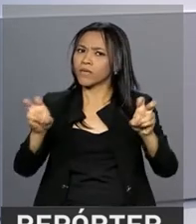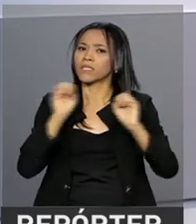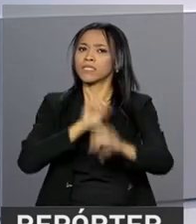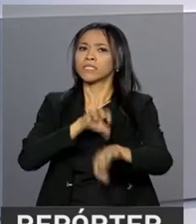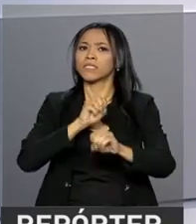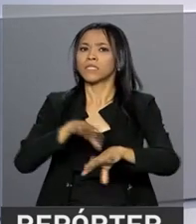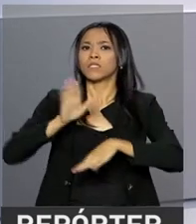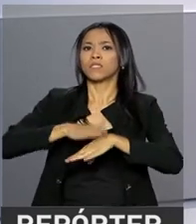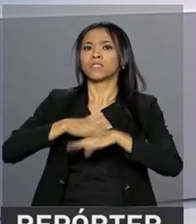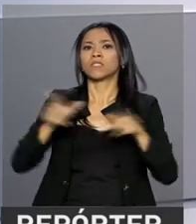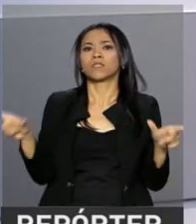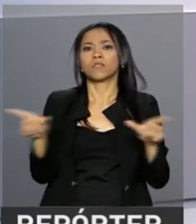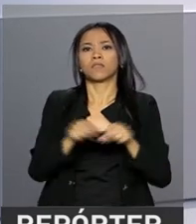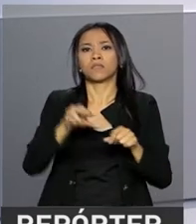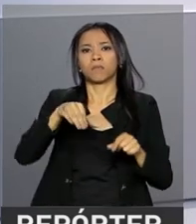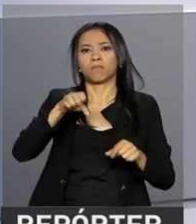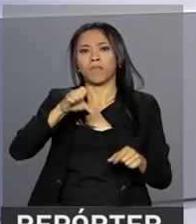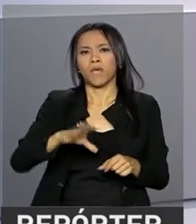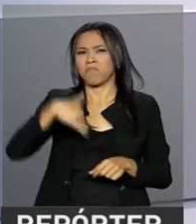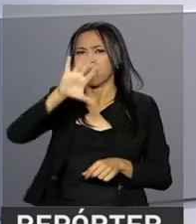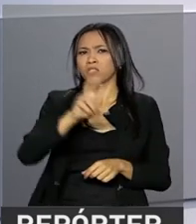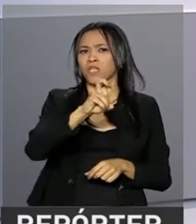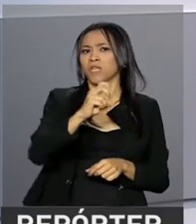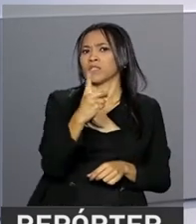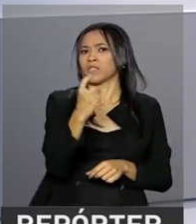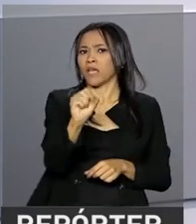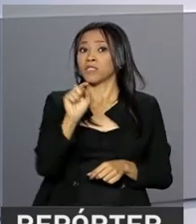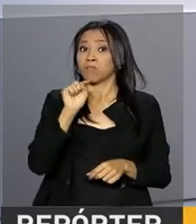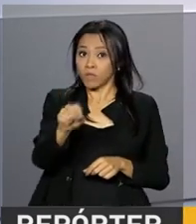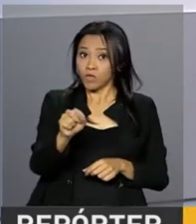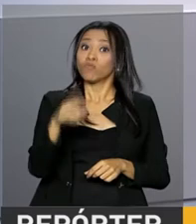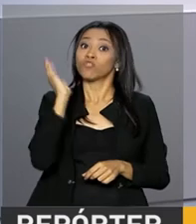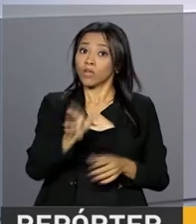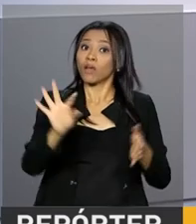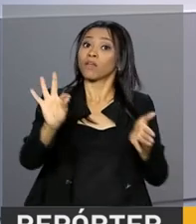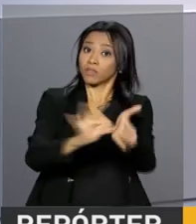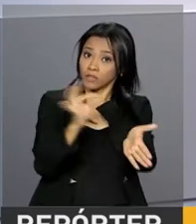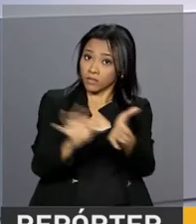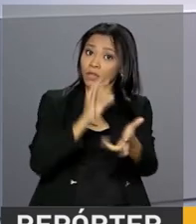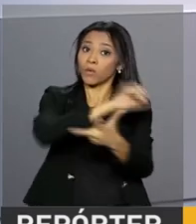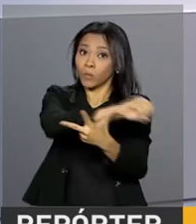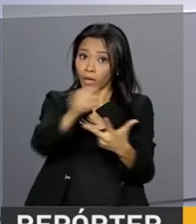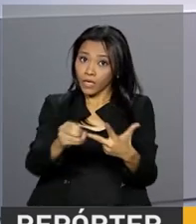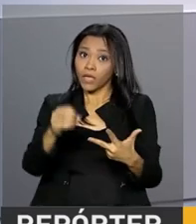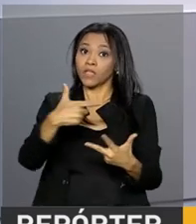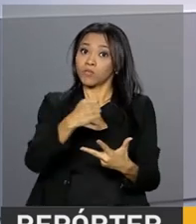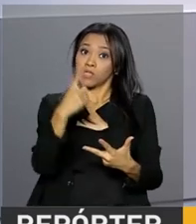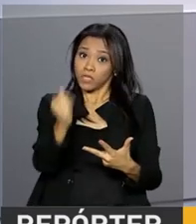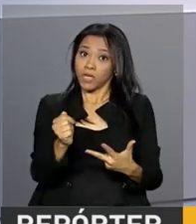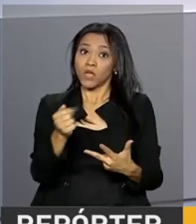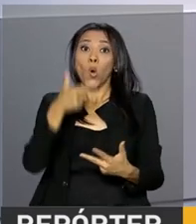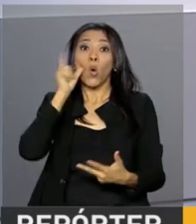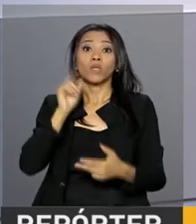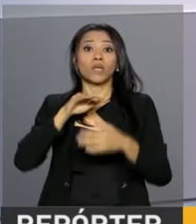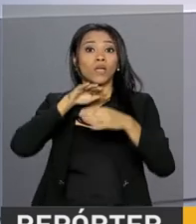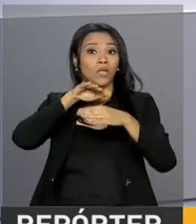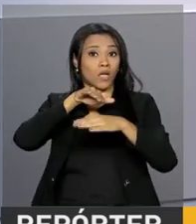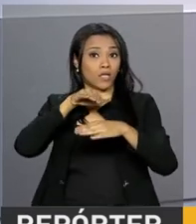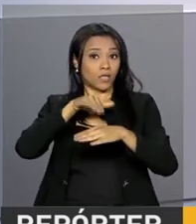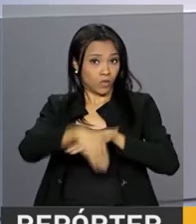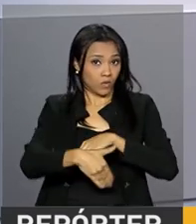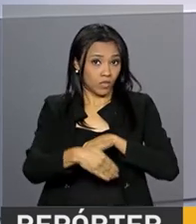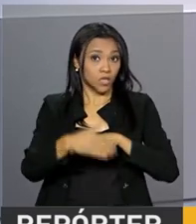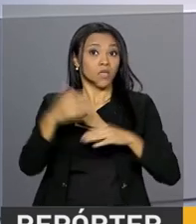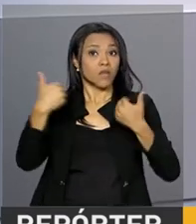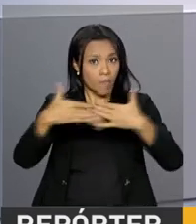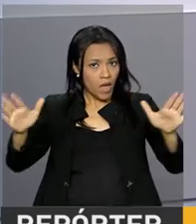acordo com o MEC, mais de 510 mil candidatos fizeram a inscrição no Enem em 2017 até a noite desta segunda-feira. As inscrições